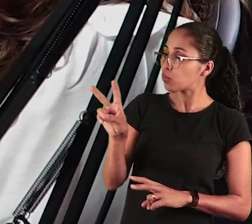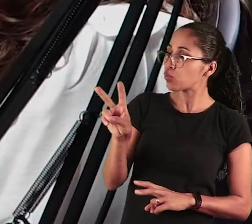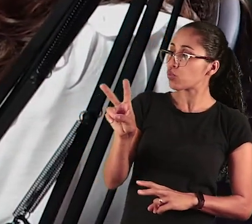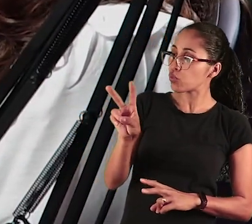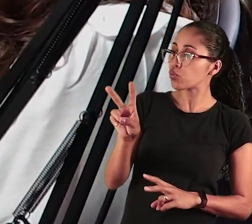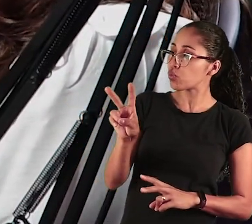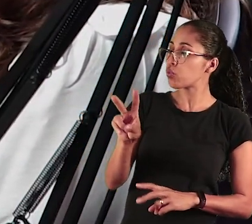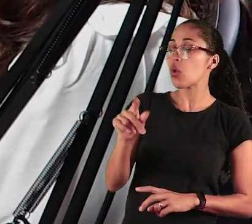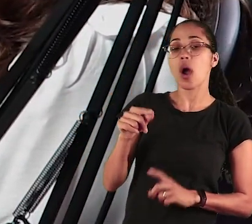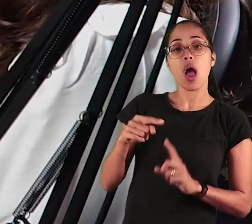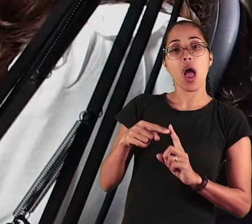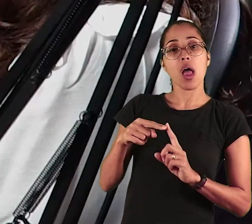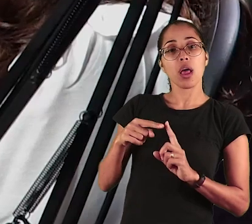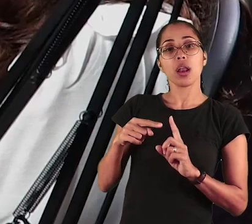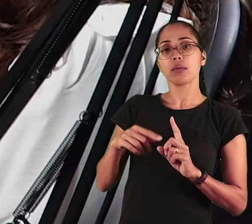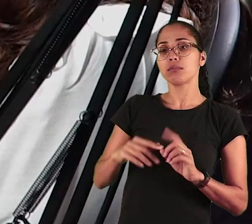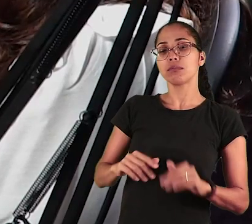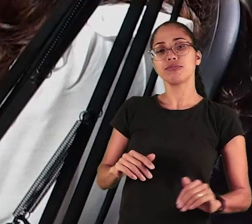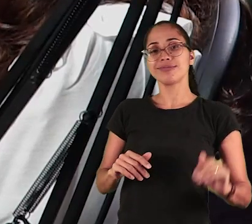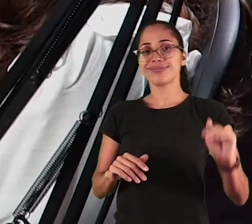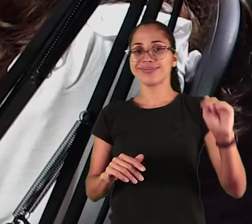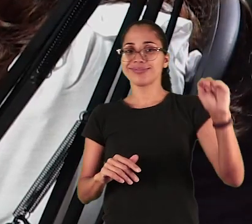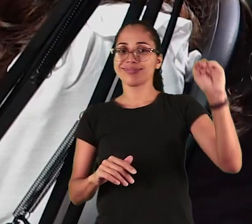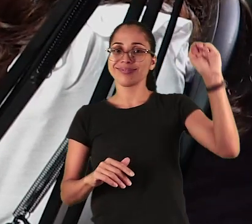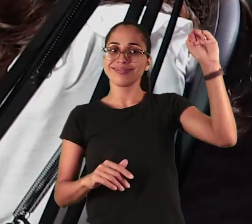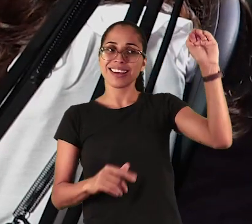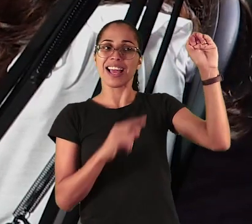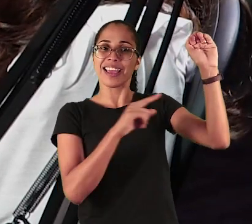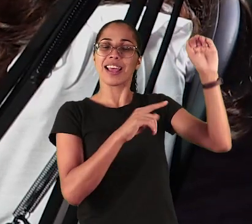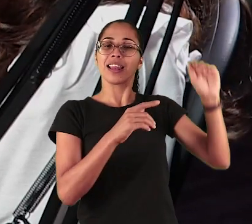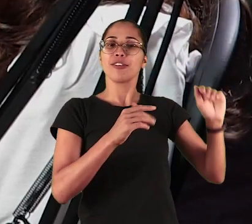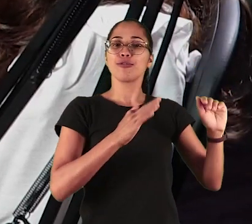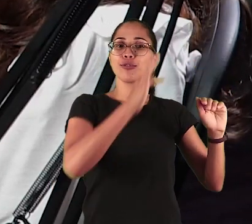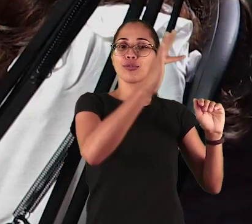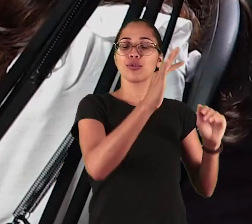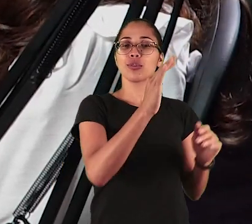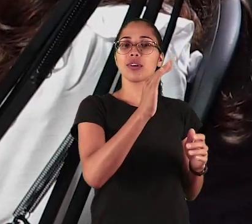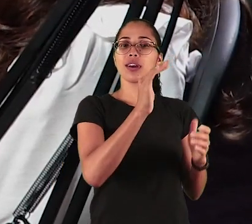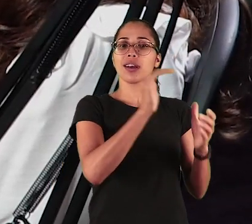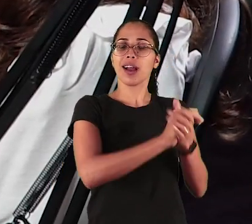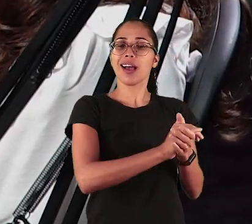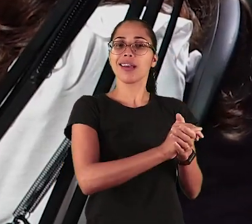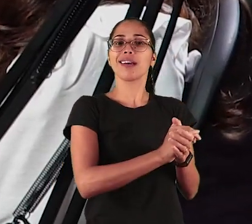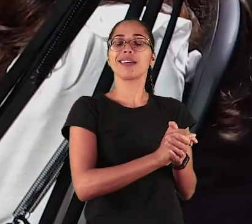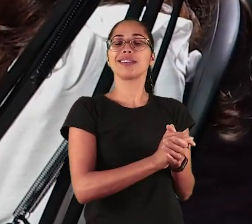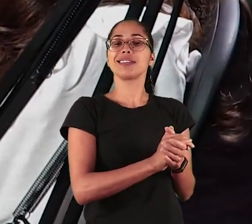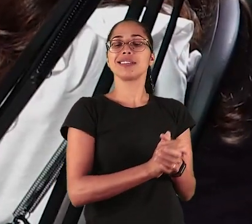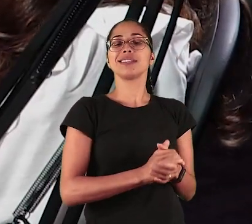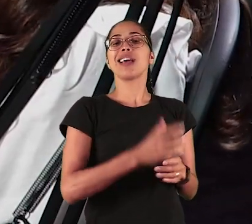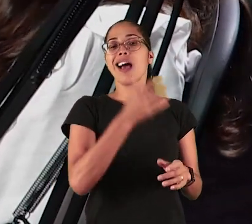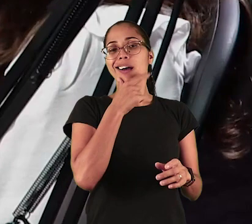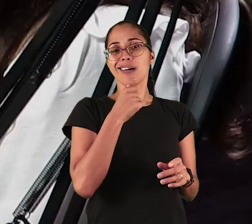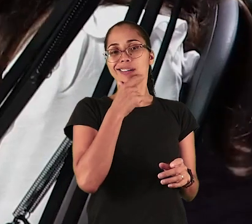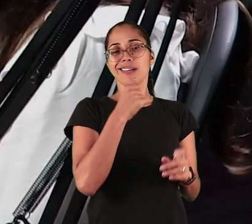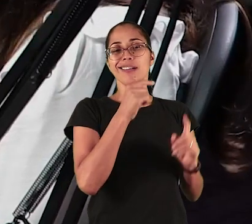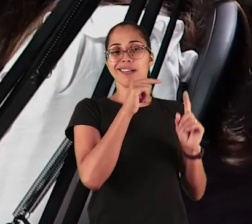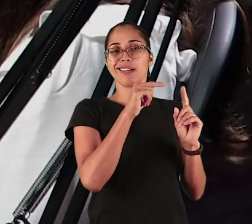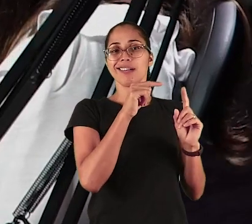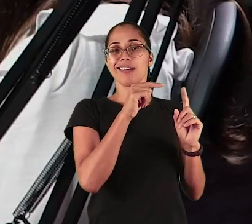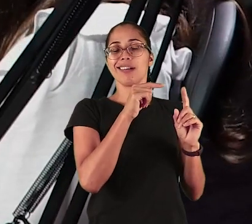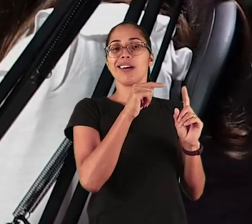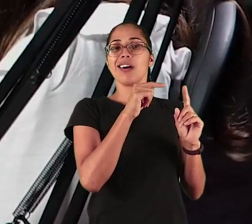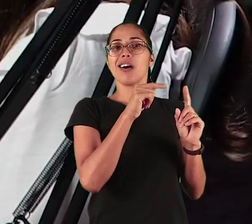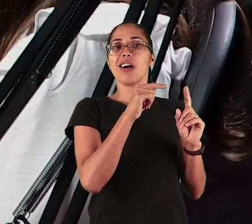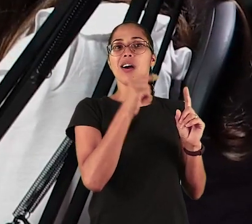essa luta quando ele for um marido né Igual você começou do seu marido meu também enfim a gente só tá aqui porque também né a gente também